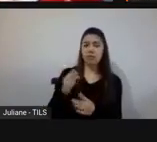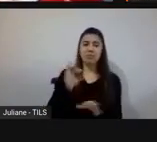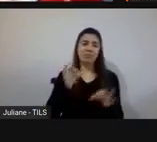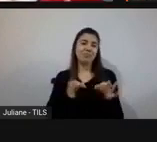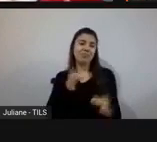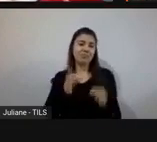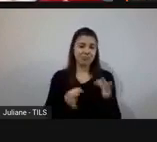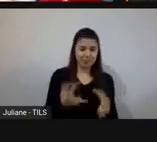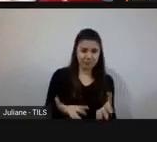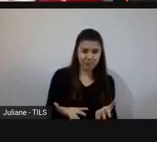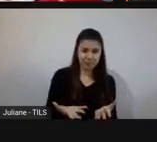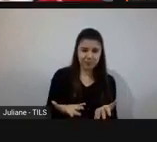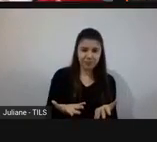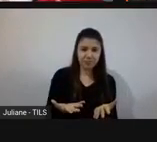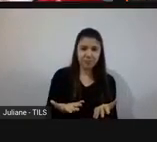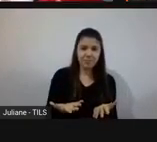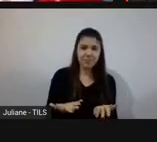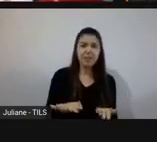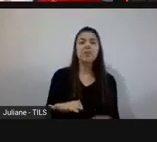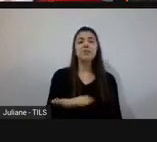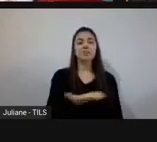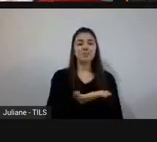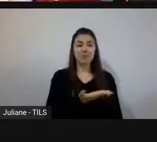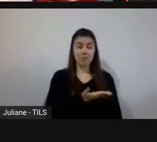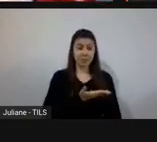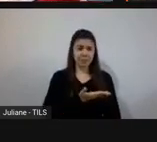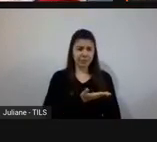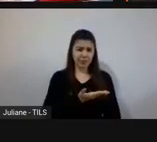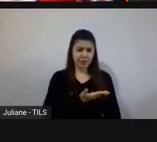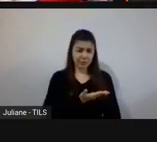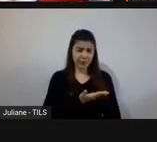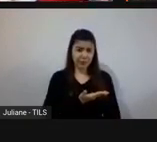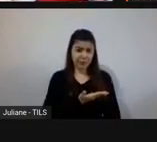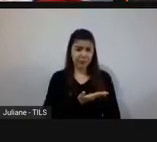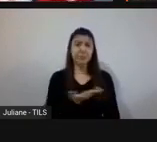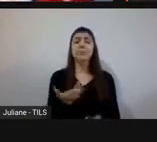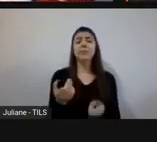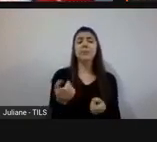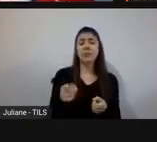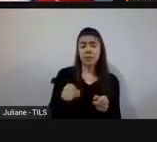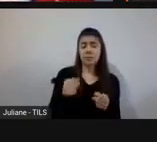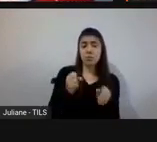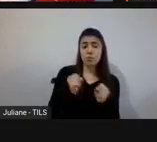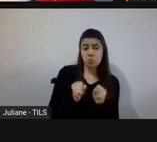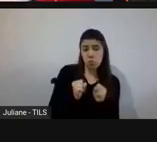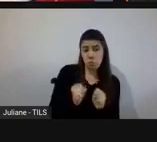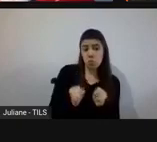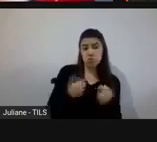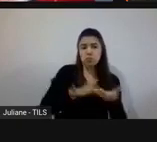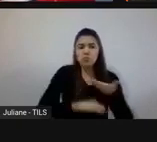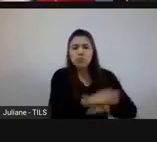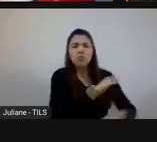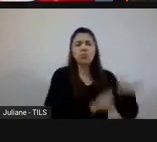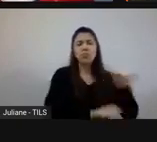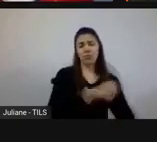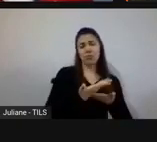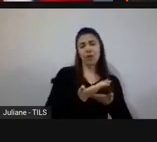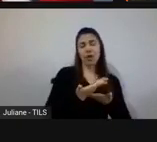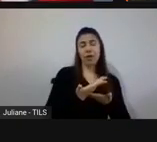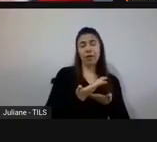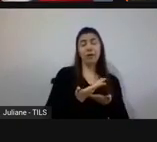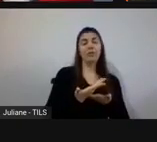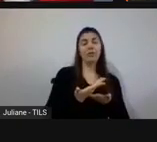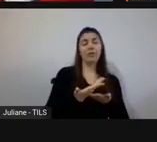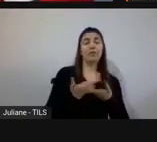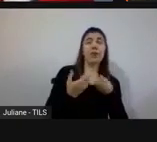também sejam uma fonte, que a gente possa trocar mais entre nós. E a partir do momento que a gente conversa mais